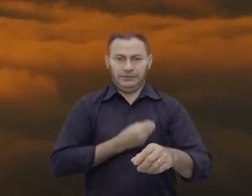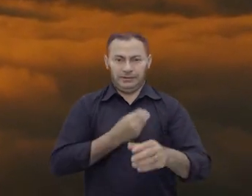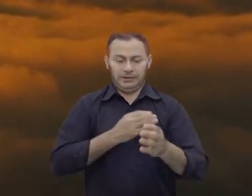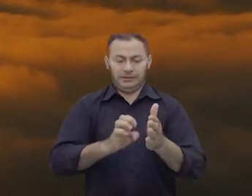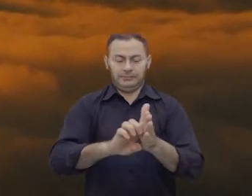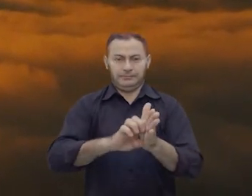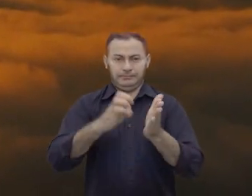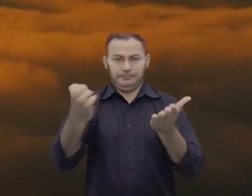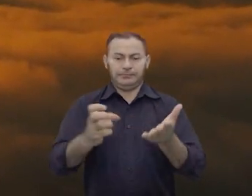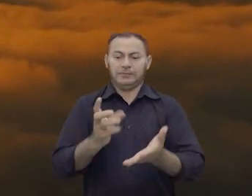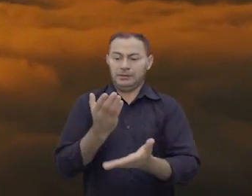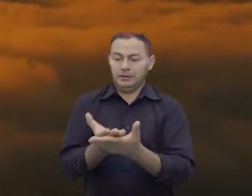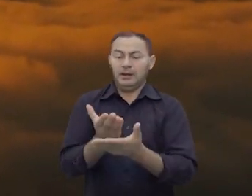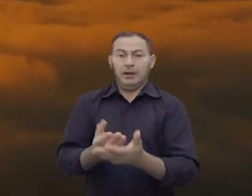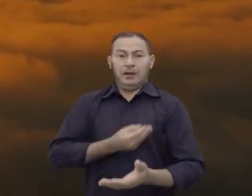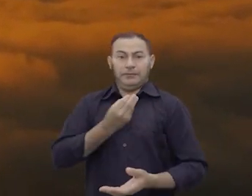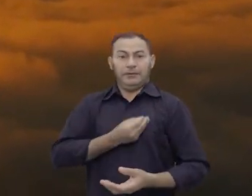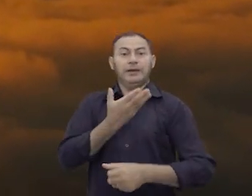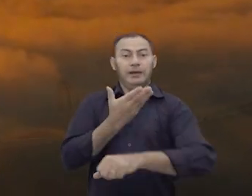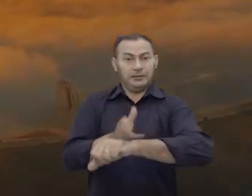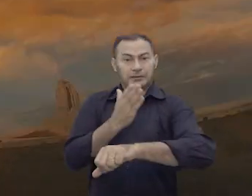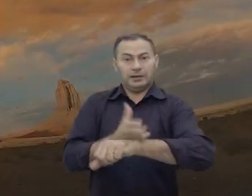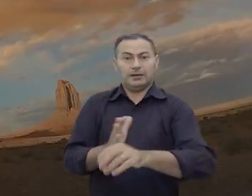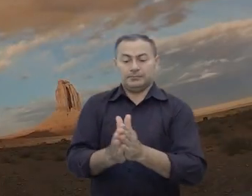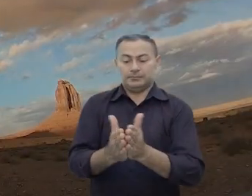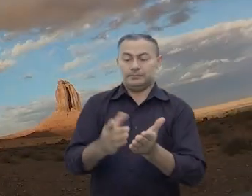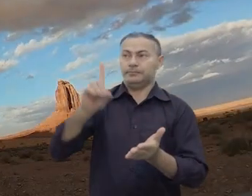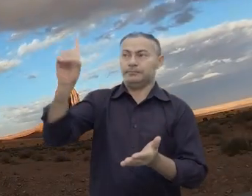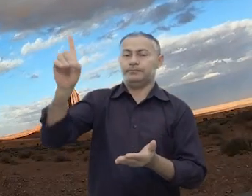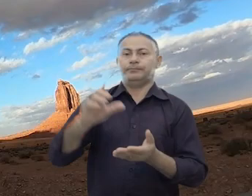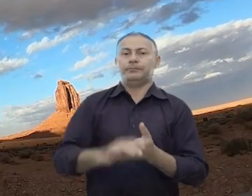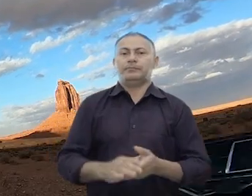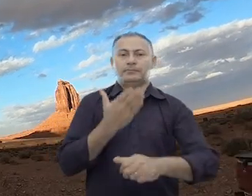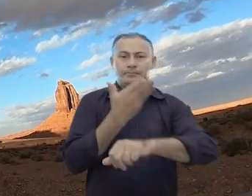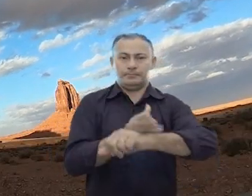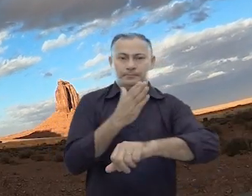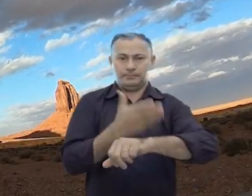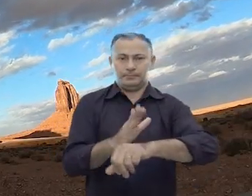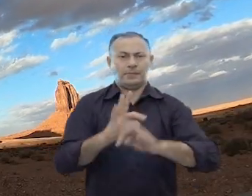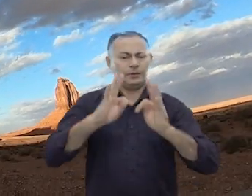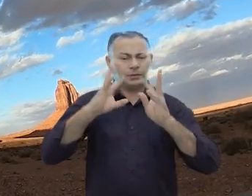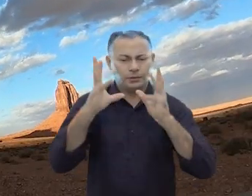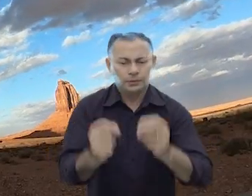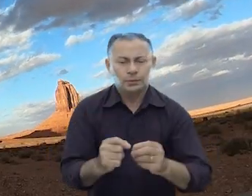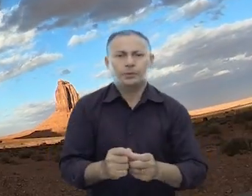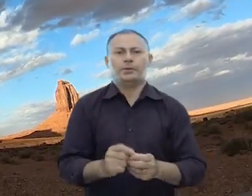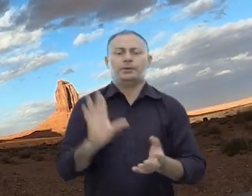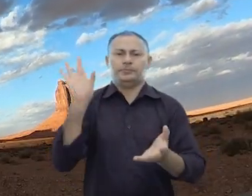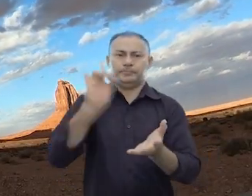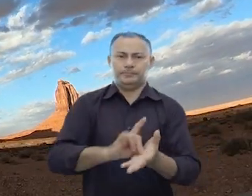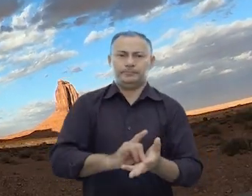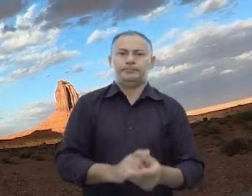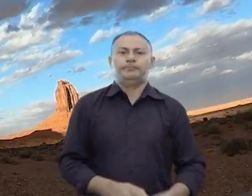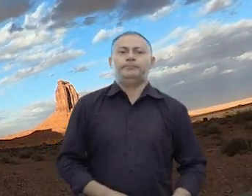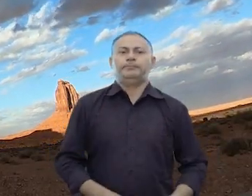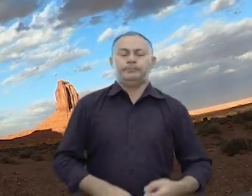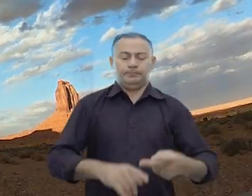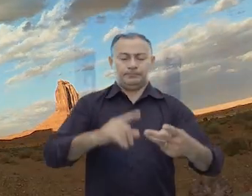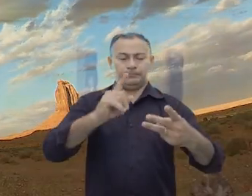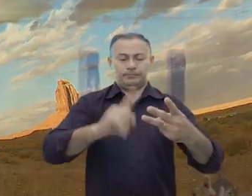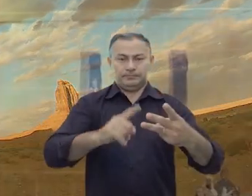segundo período da vida de Esdras, ele dedicou-se a viver a palavra de Deus, para aplicar tudo aquilo que ele